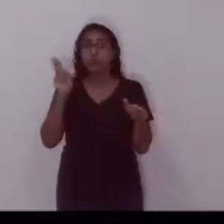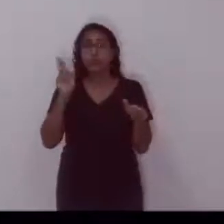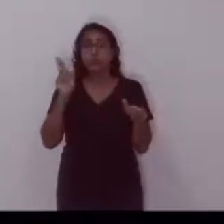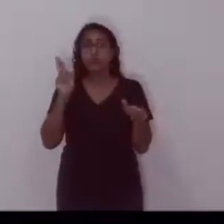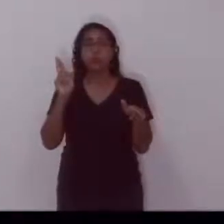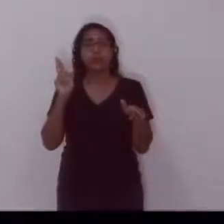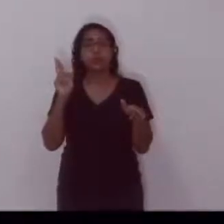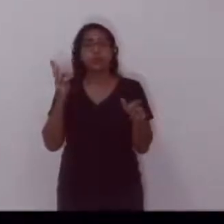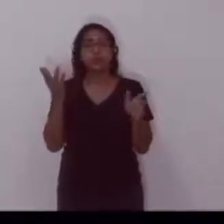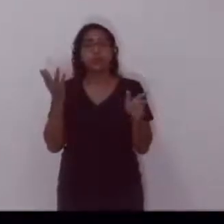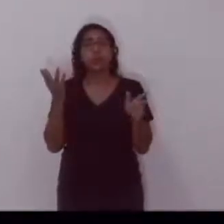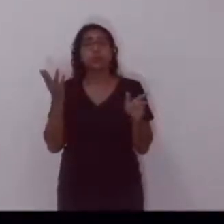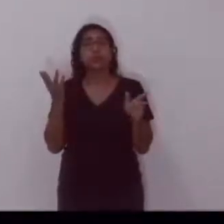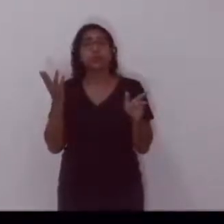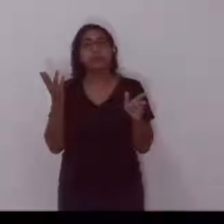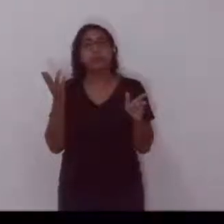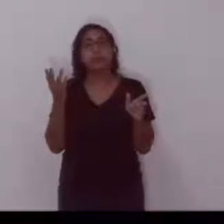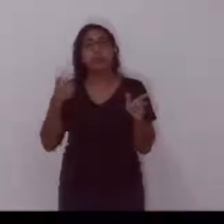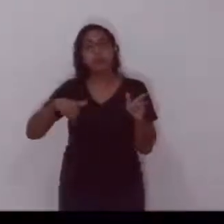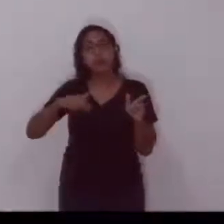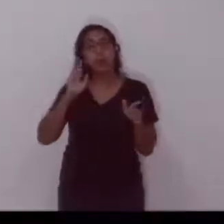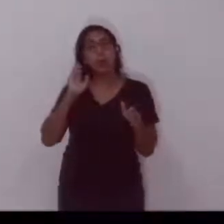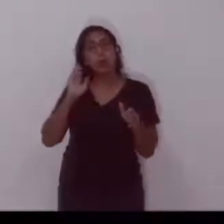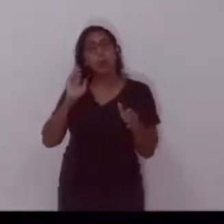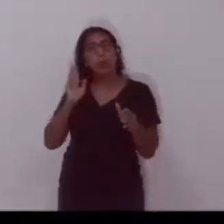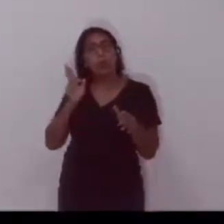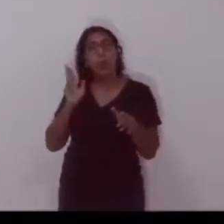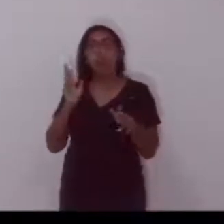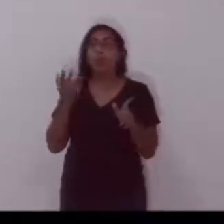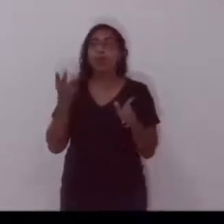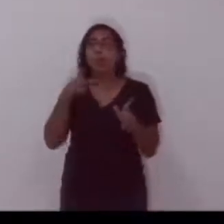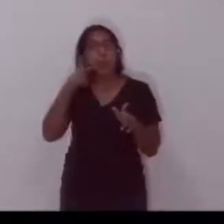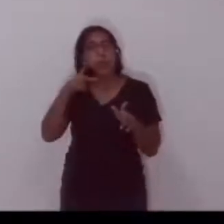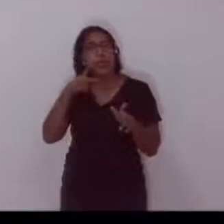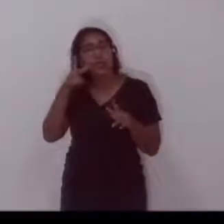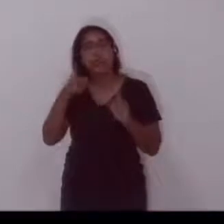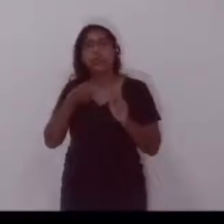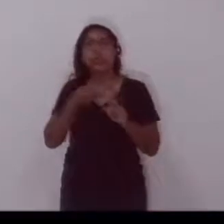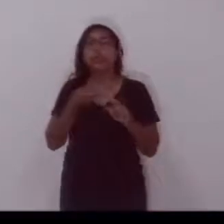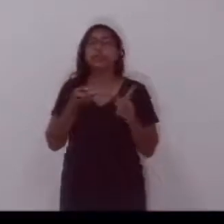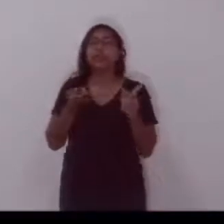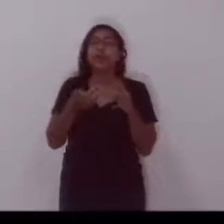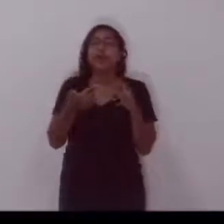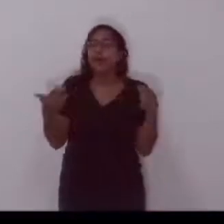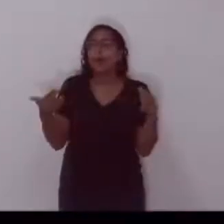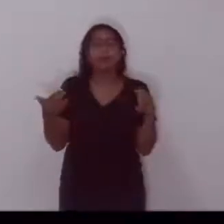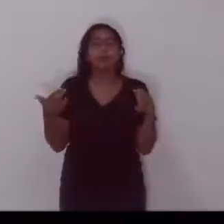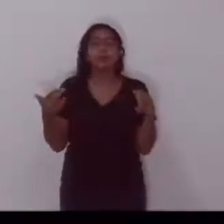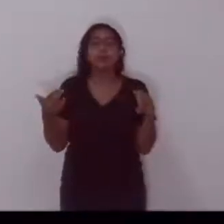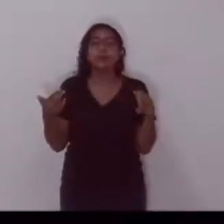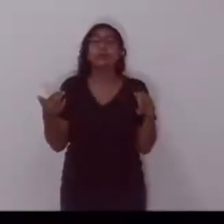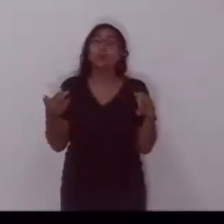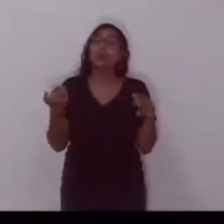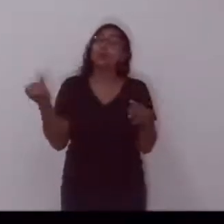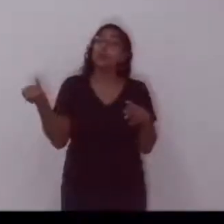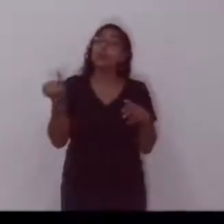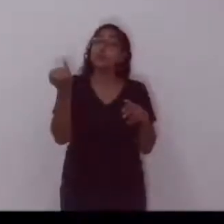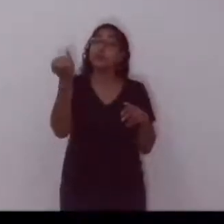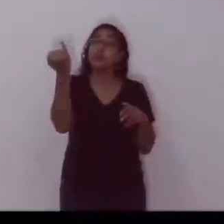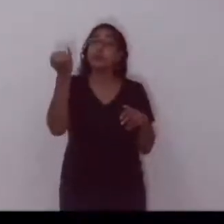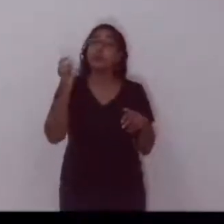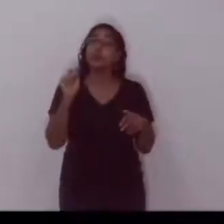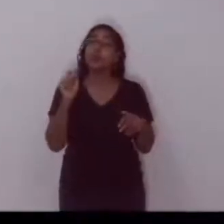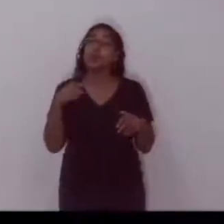Políticos diretamente envolvidos com a questão política partidária, não é? A questão da vereança. Então, é importante que a gente